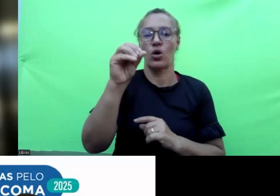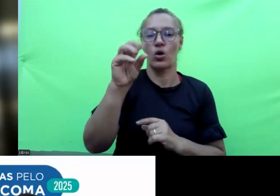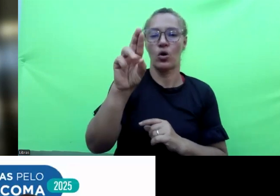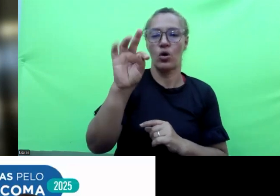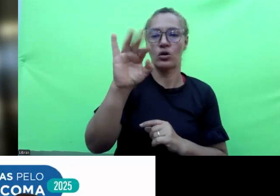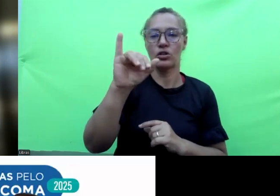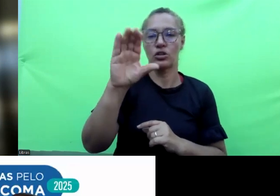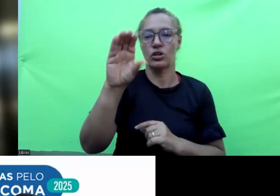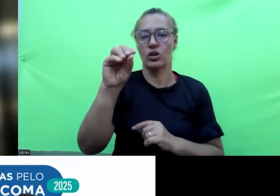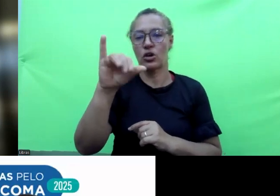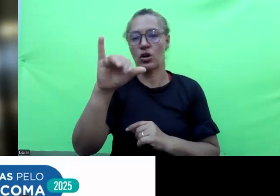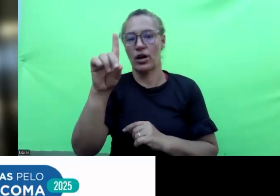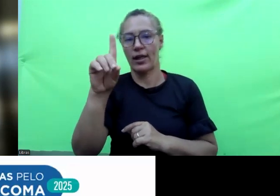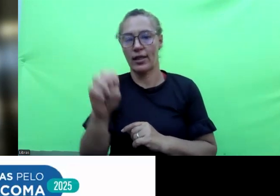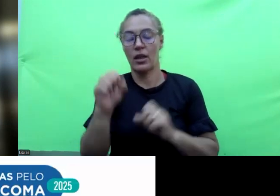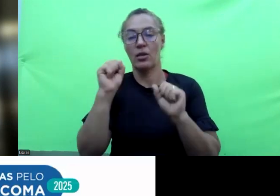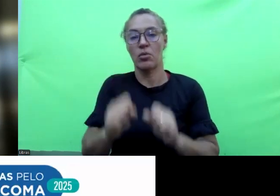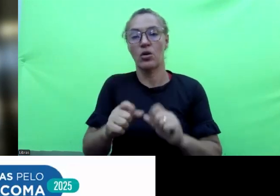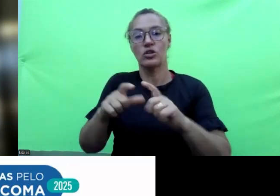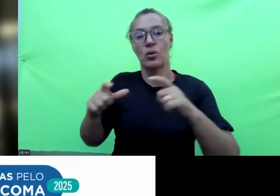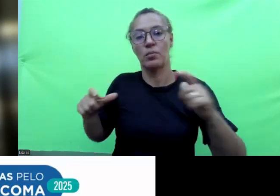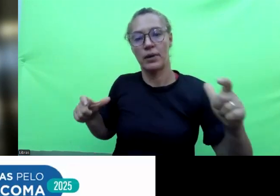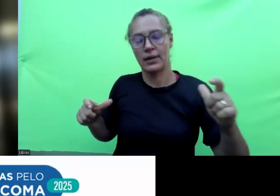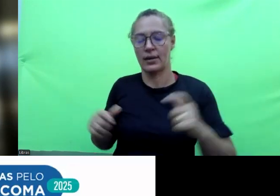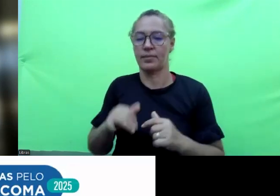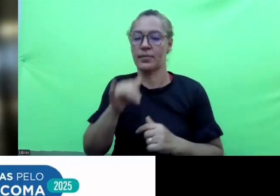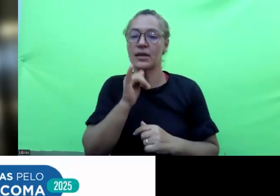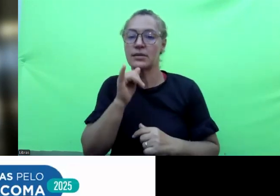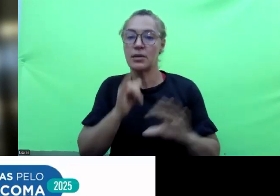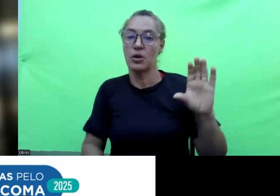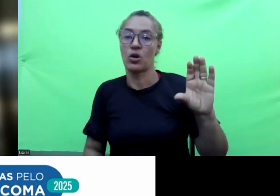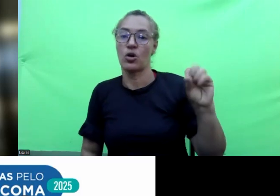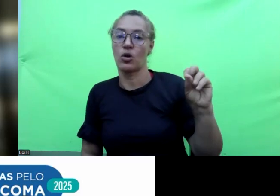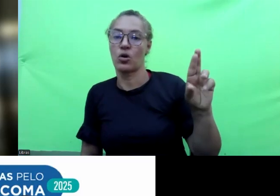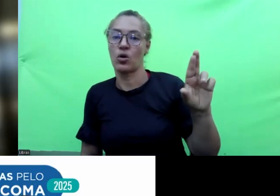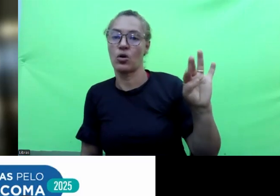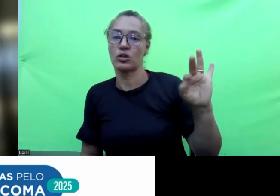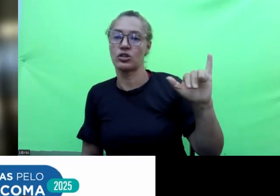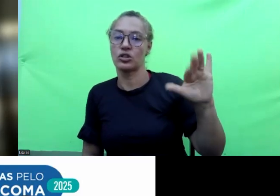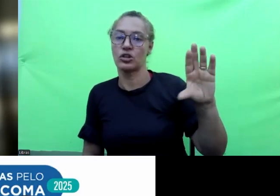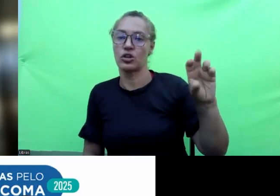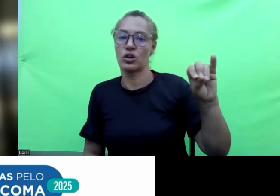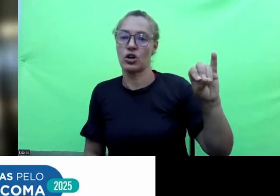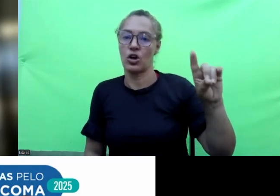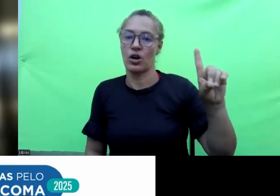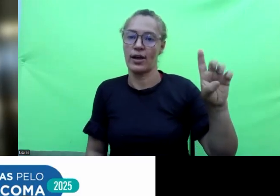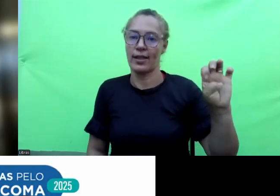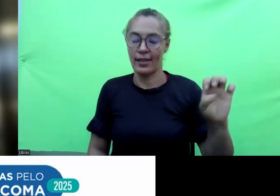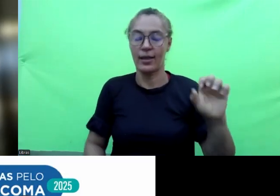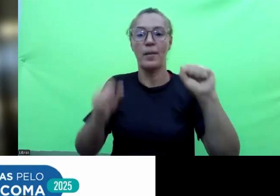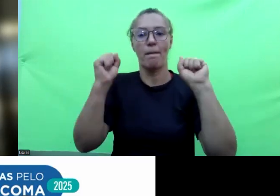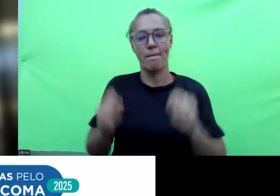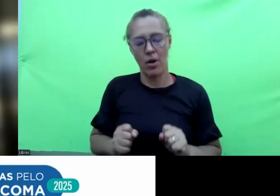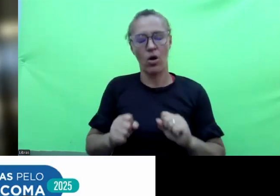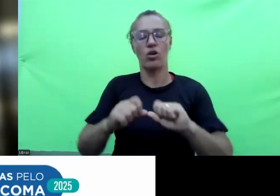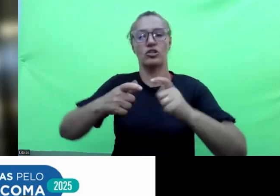pressão intraocular? Bom, o corticoide é o principal vilão, né? Ele é o que realmente pode